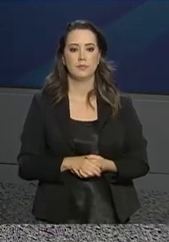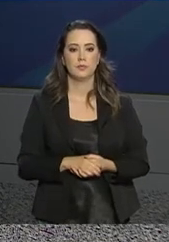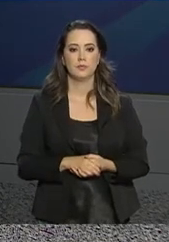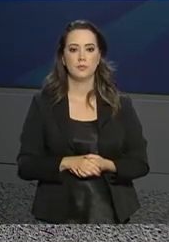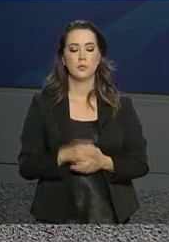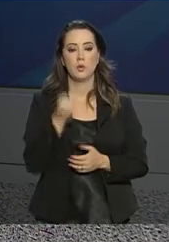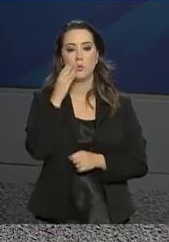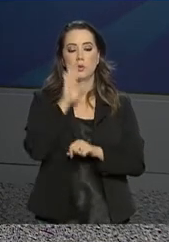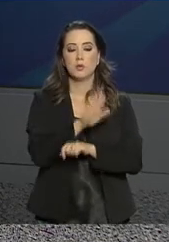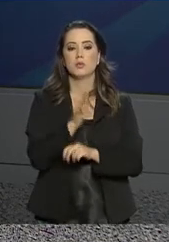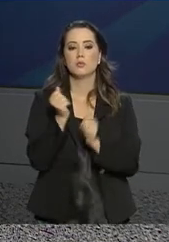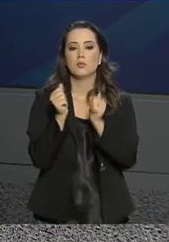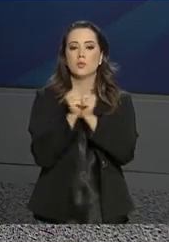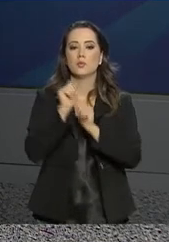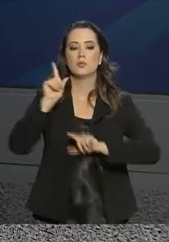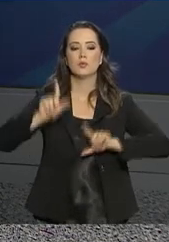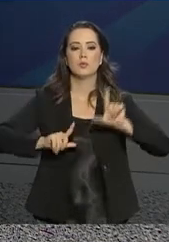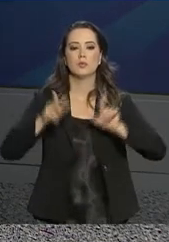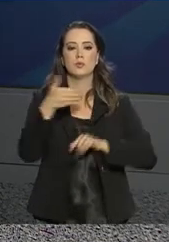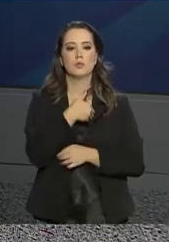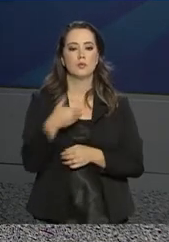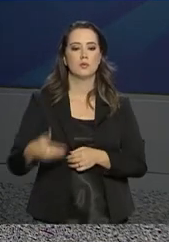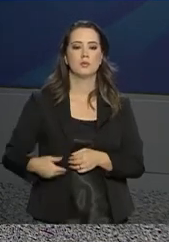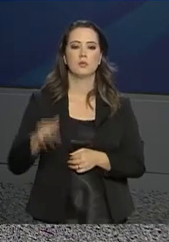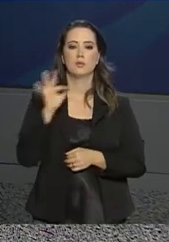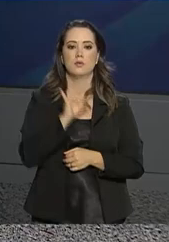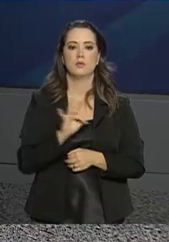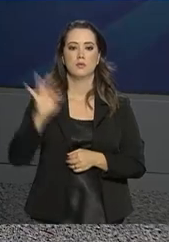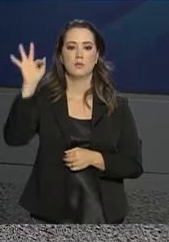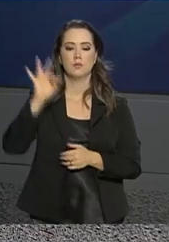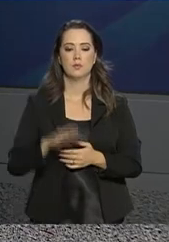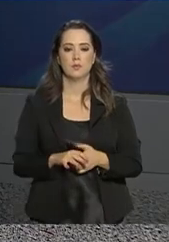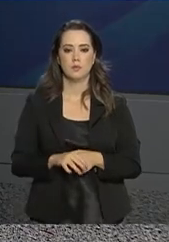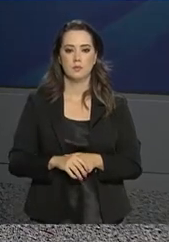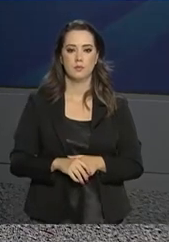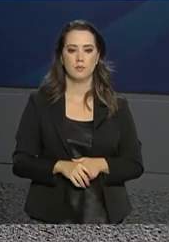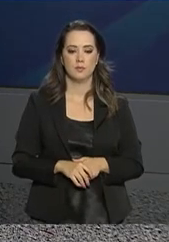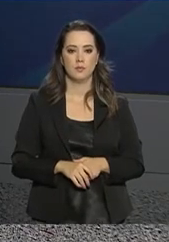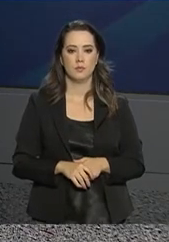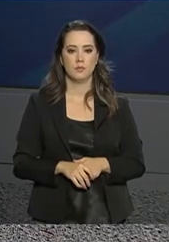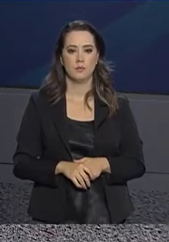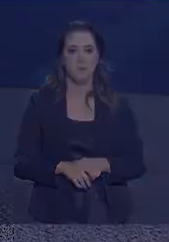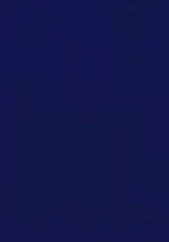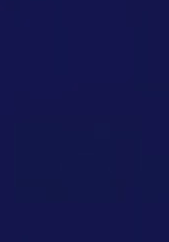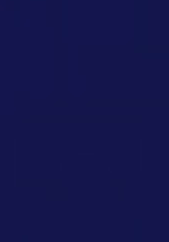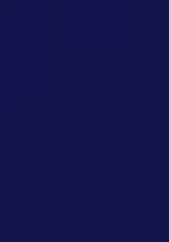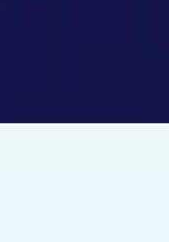uma boa tarde pra você continue com a gente aqui nbr a tv do governo federal